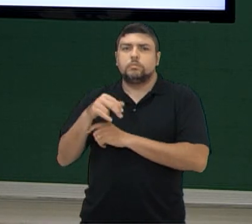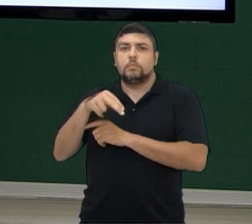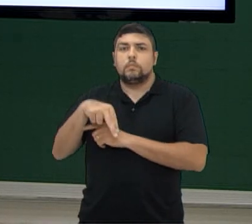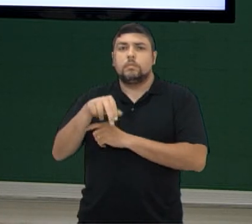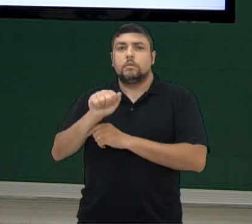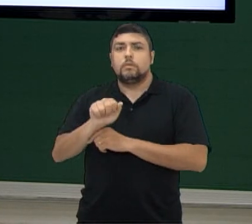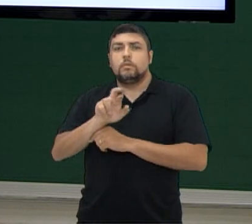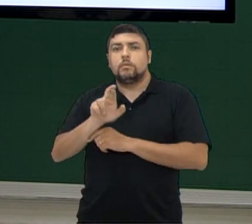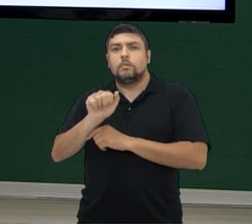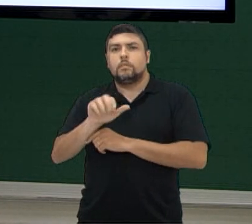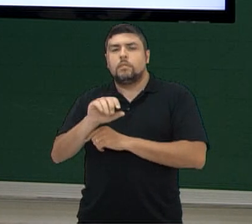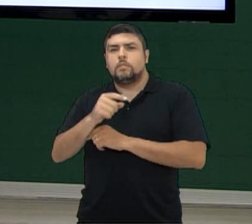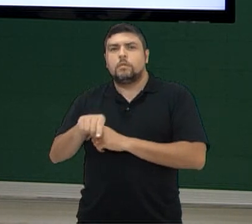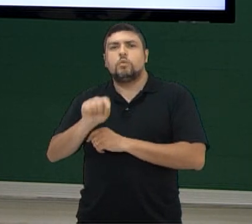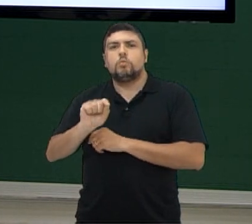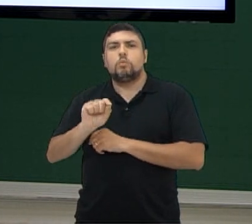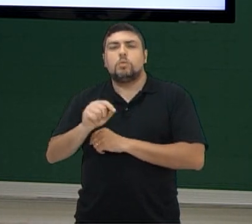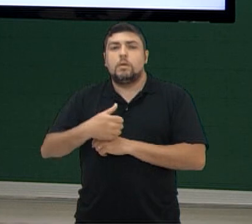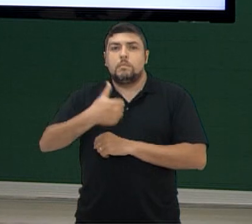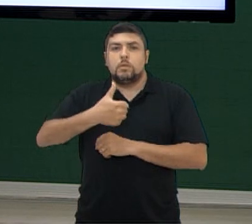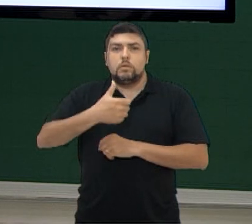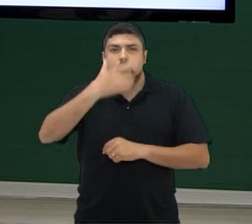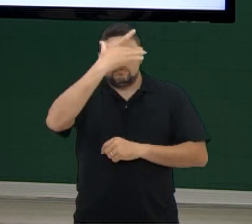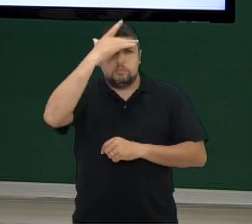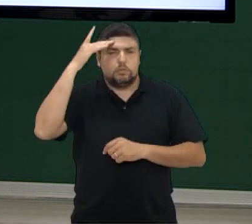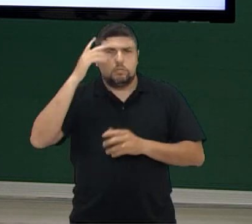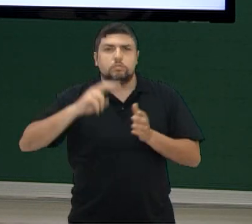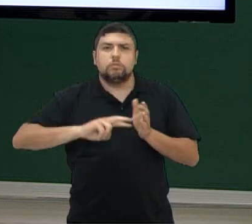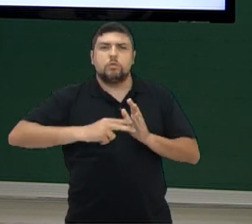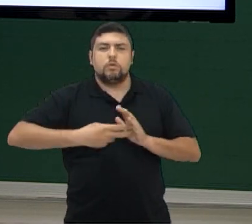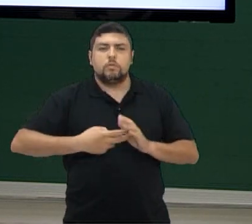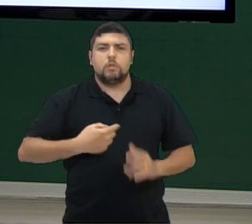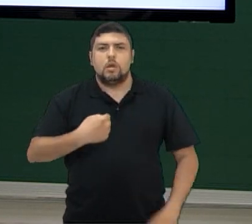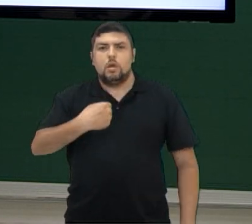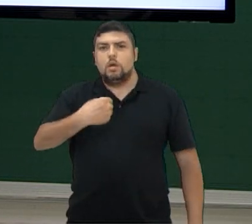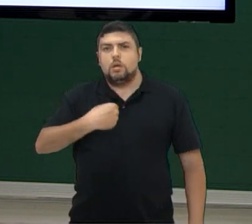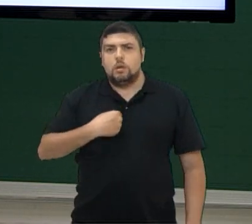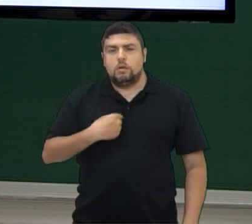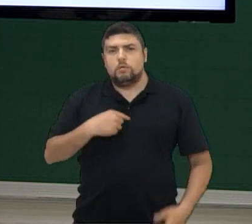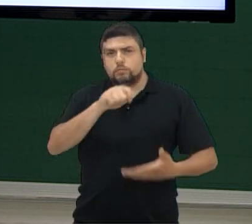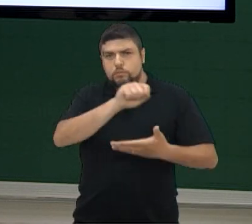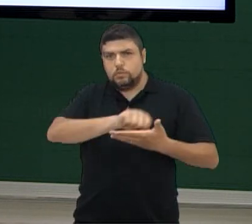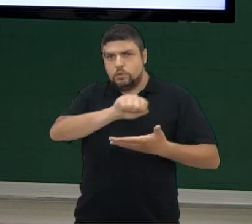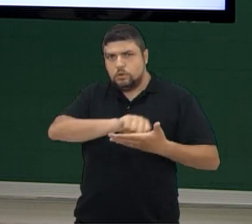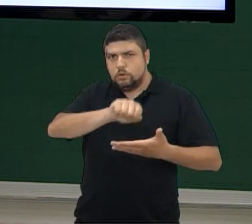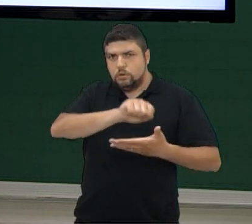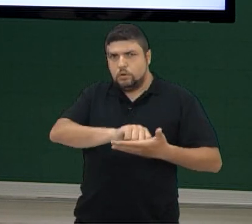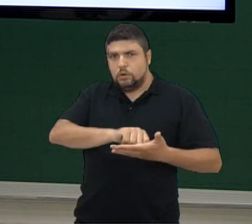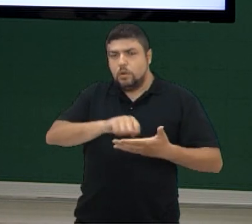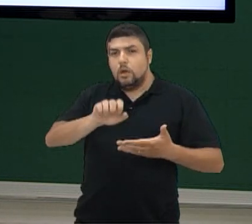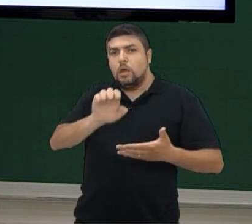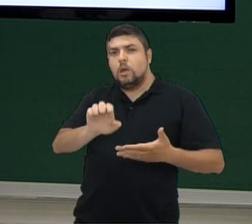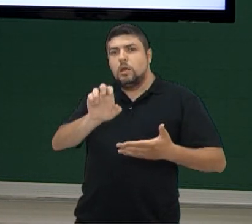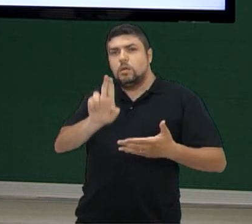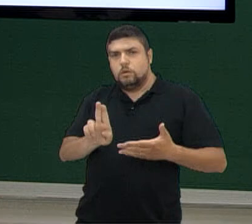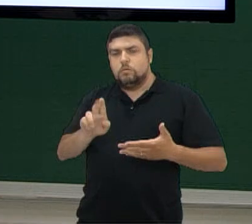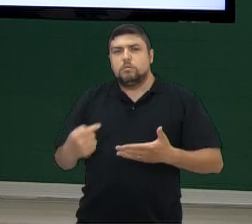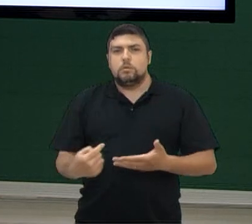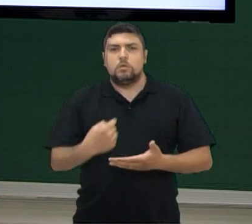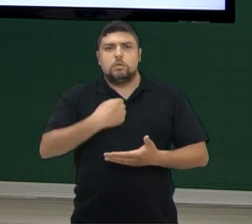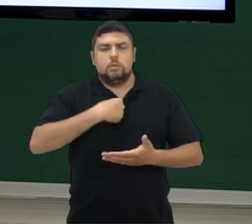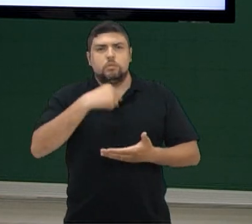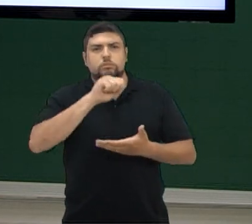em primeira pessoa, Então, eu se refere à minha pessoa, primeira pessoa do singular. Por isso que a narrativa é feita em primeira